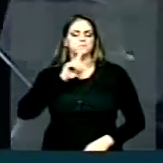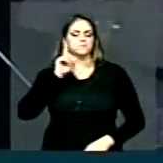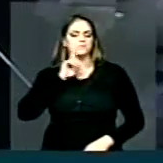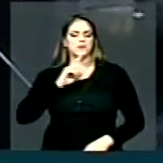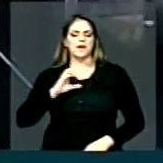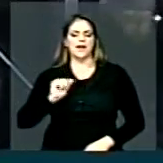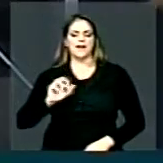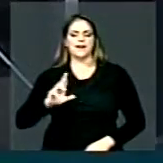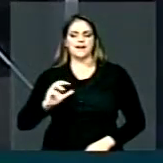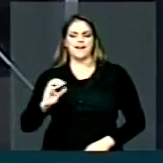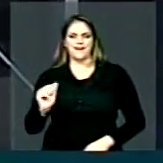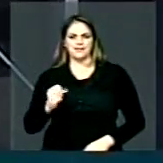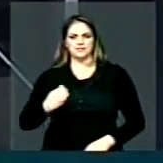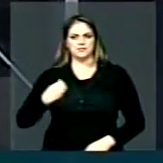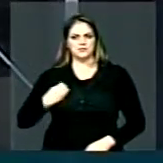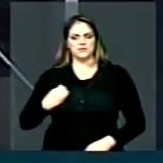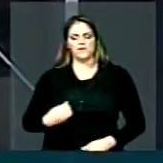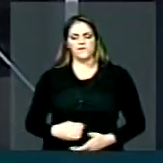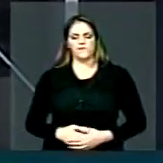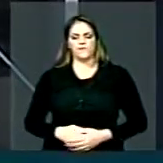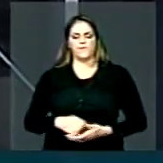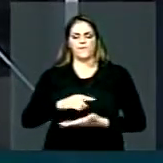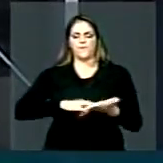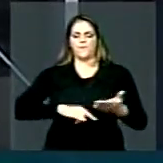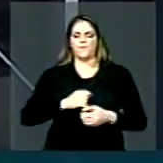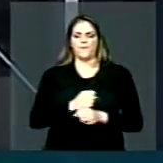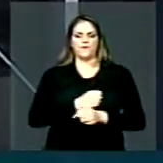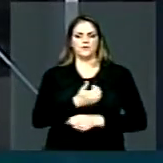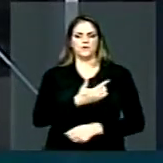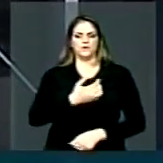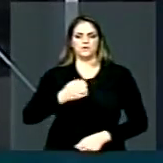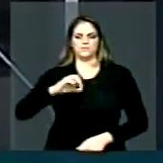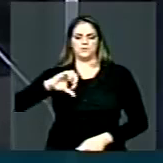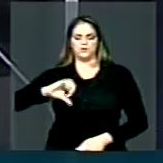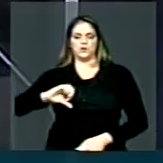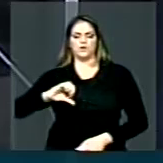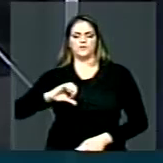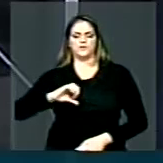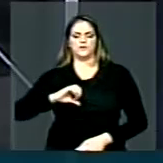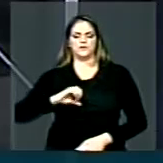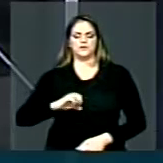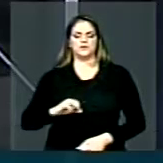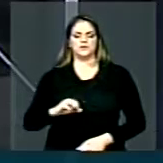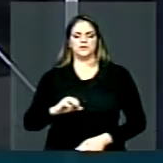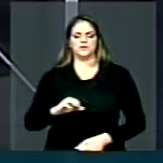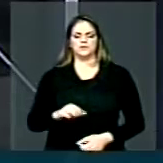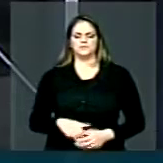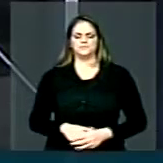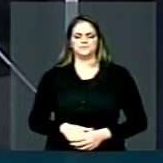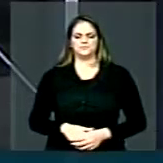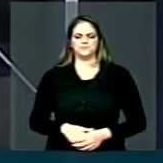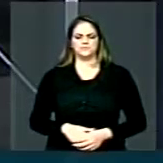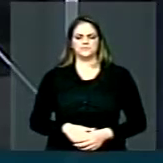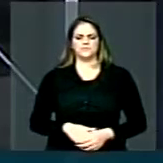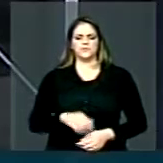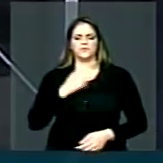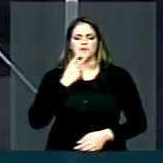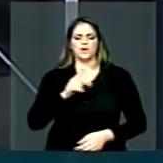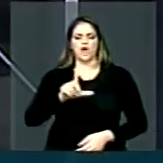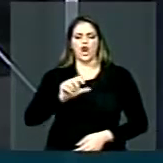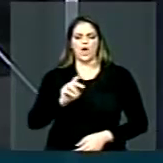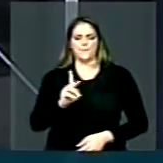em Caracas. Um documento classificado em 2009, vazado pelo Wikileaks, Robin Meyer qualificou Lopes como uma